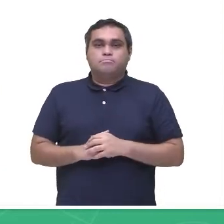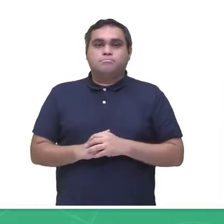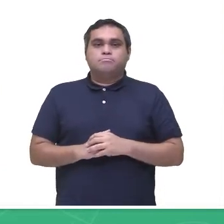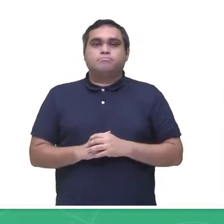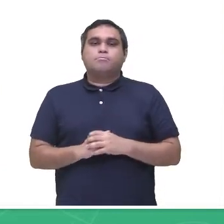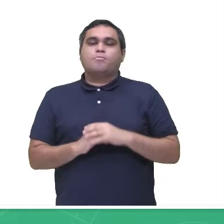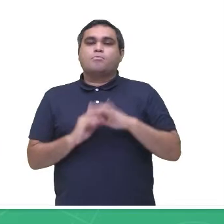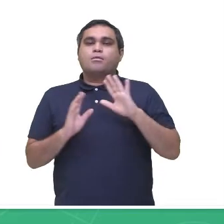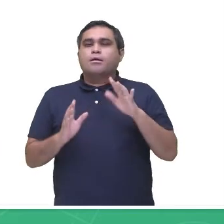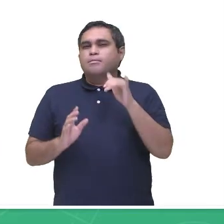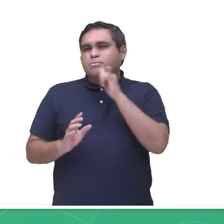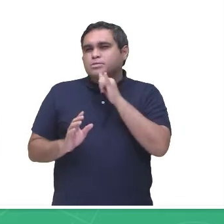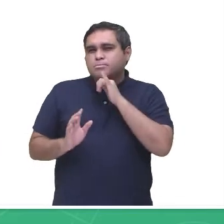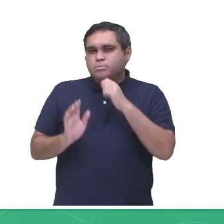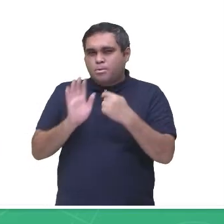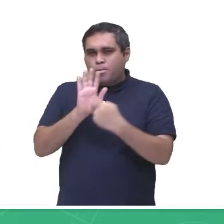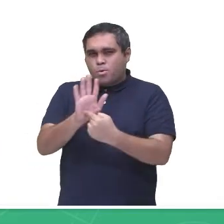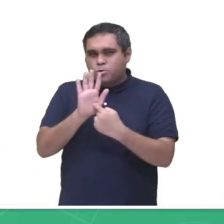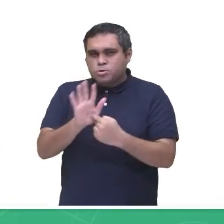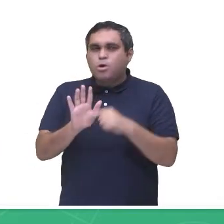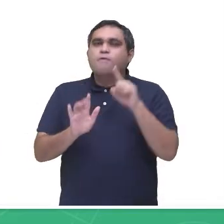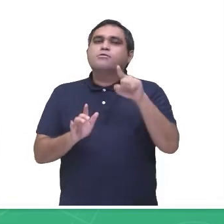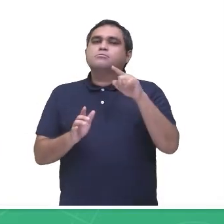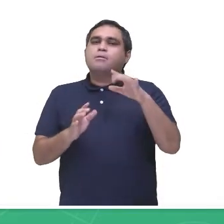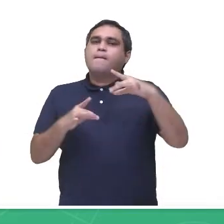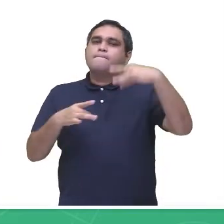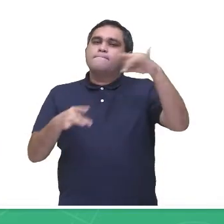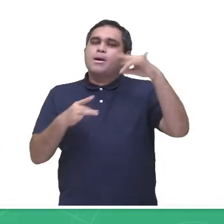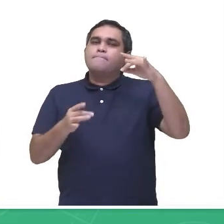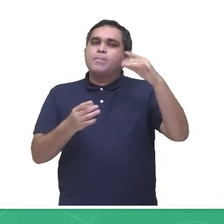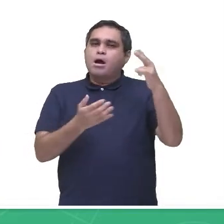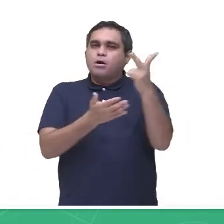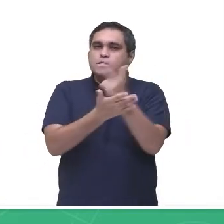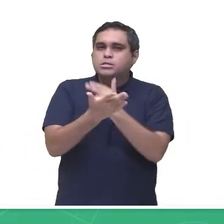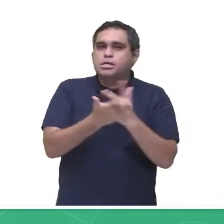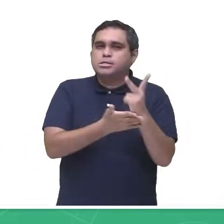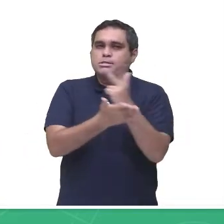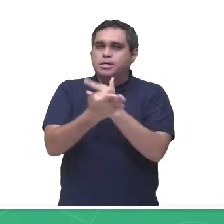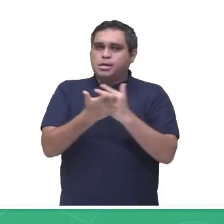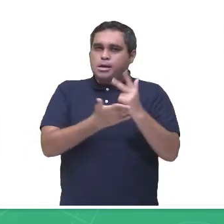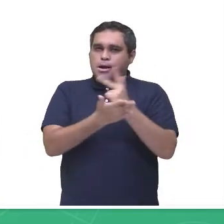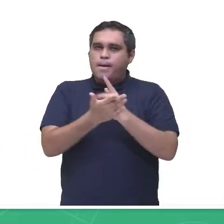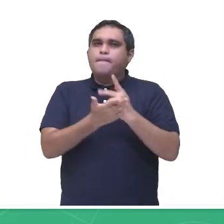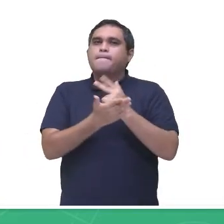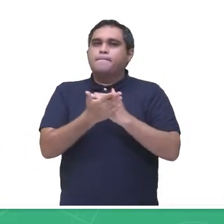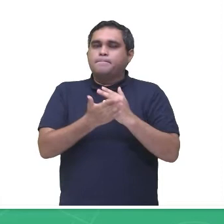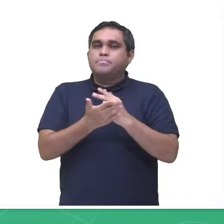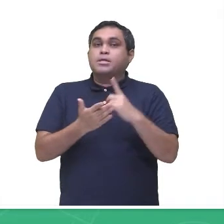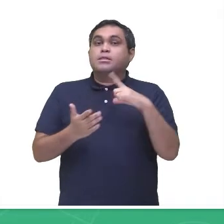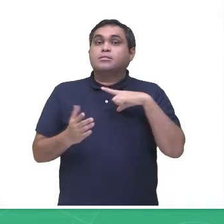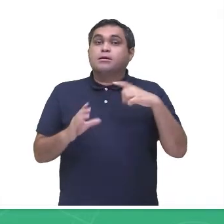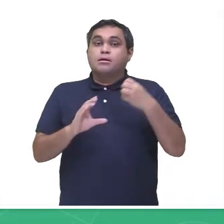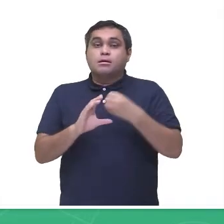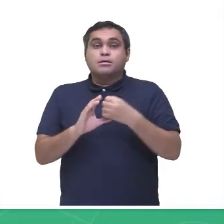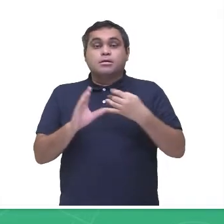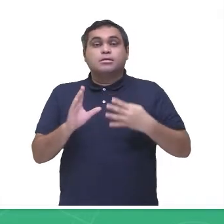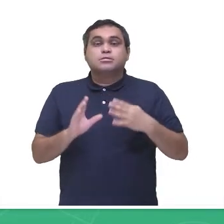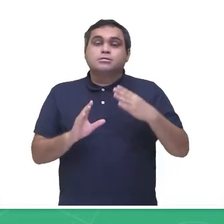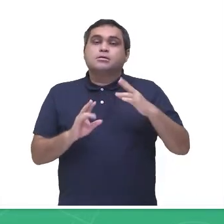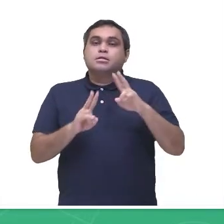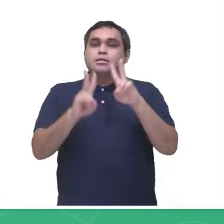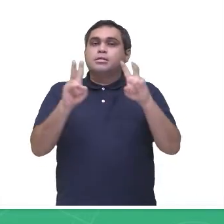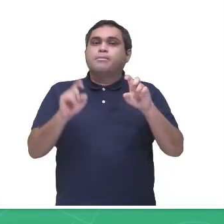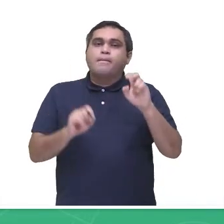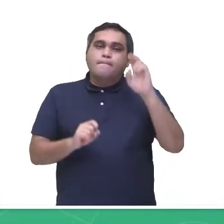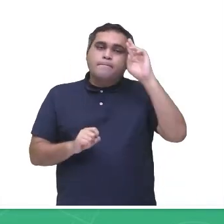Com base nos exemplos, utilize uma folha de A4 para desenhar uma composição plástica que tenha como tema principal as